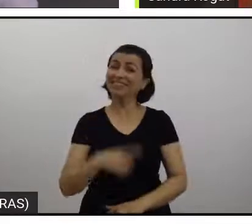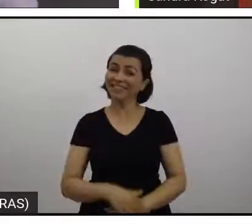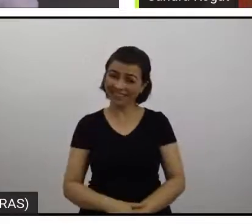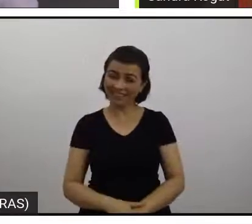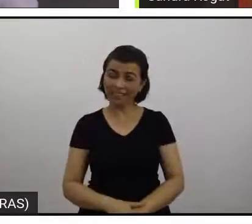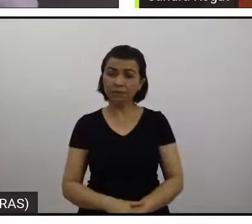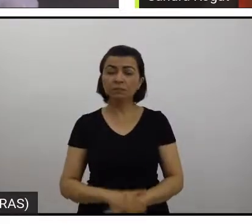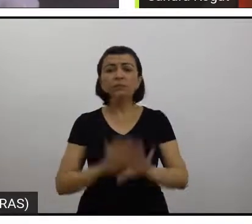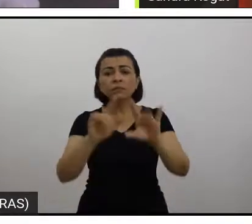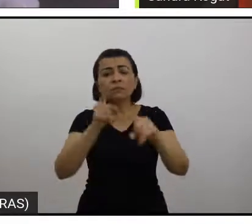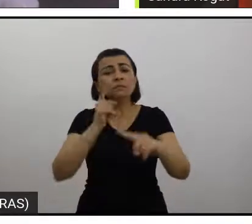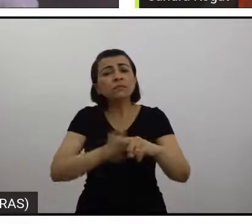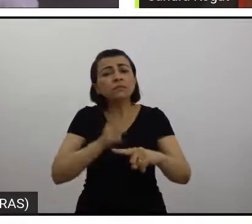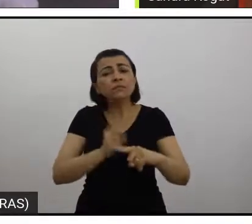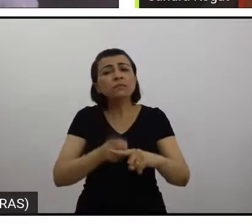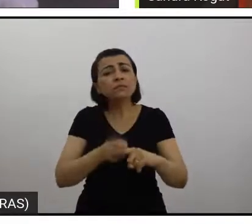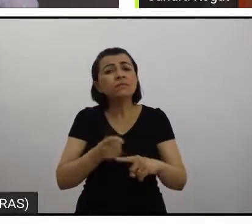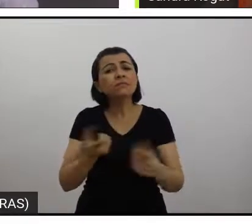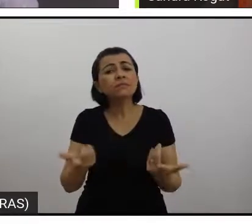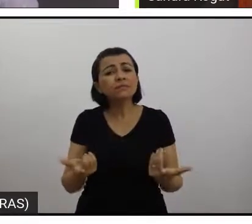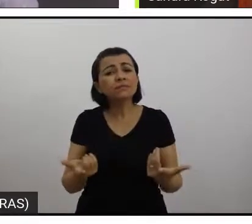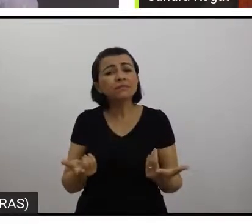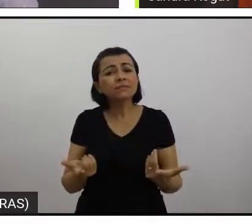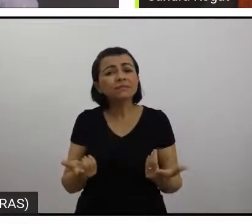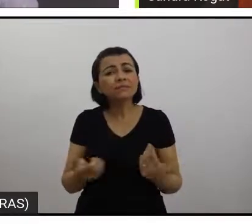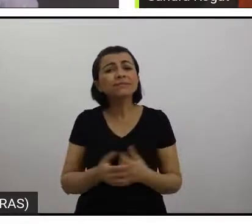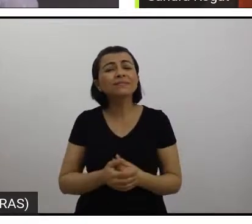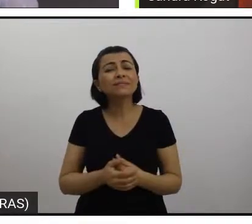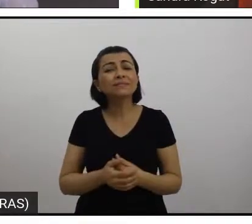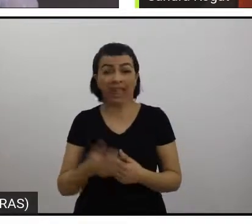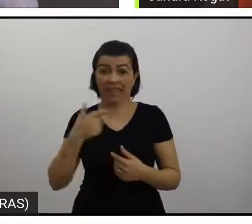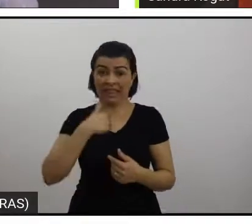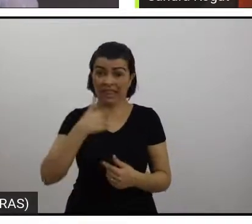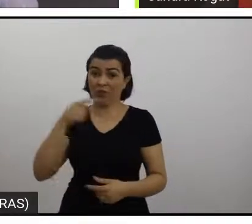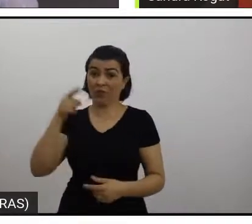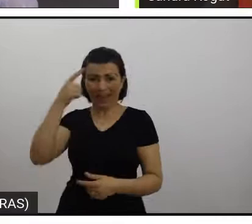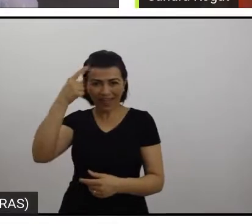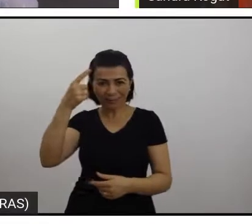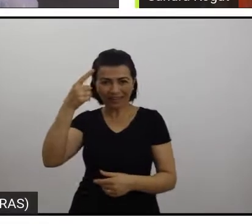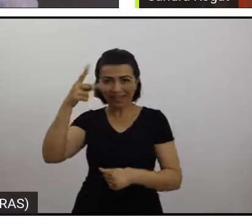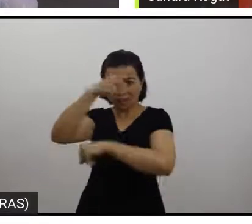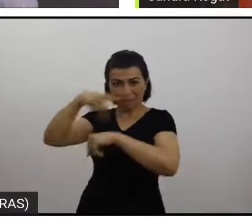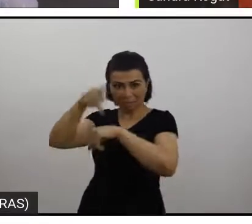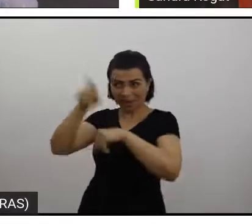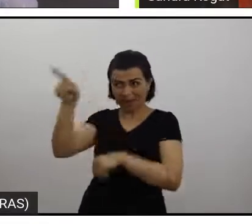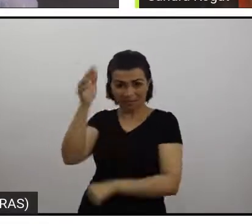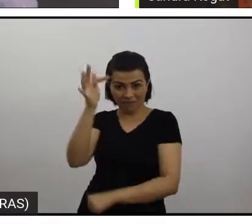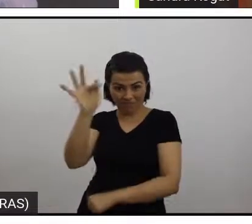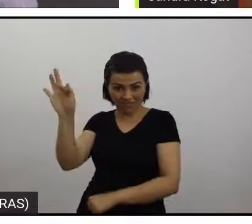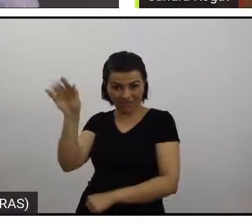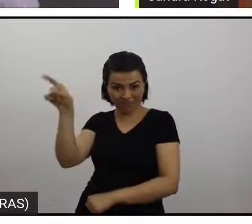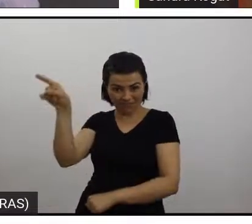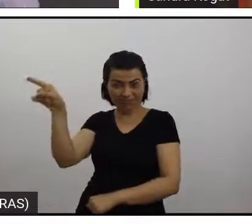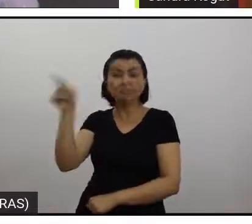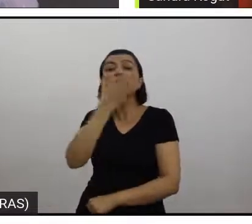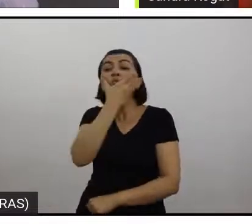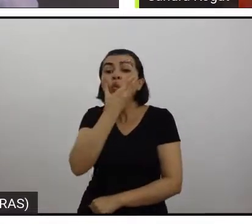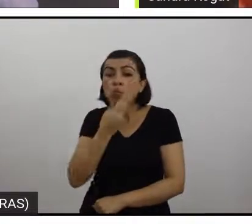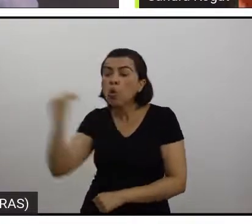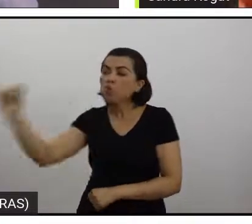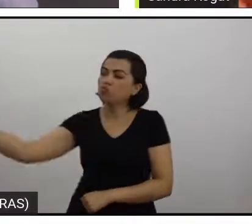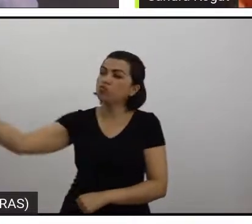fiz essa instalação? Naquele momento, estava visitando o Brasil um francês que estava criando um centro de